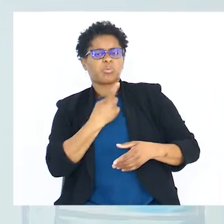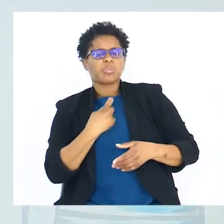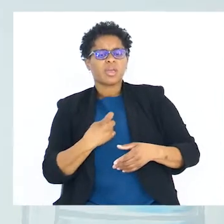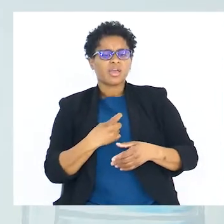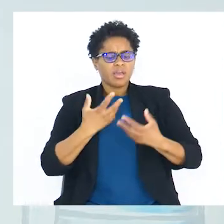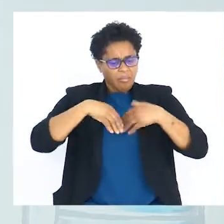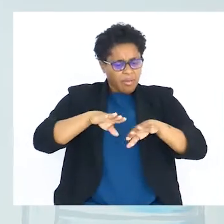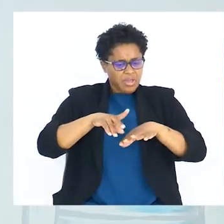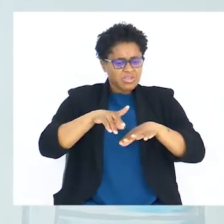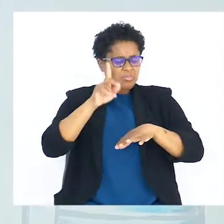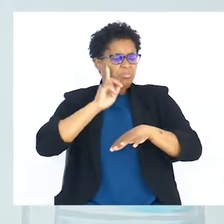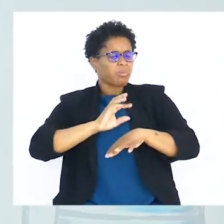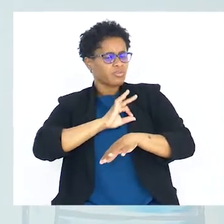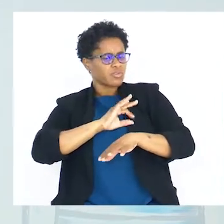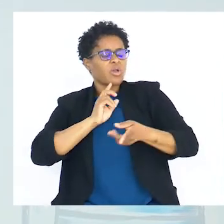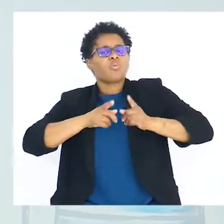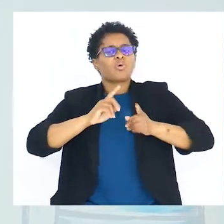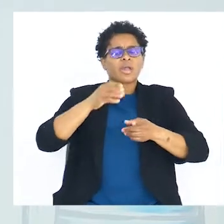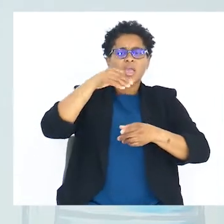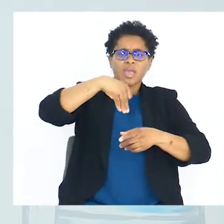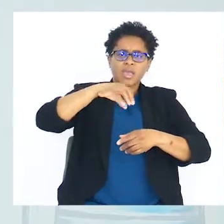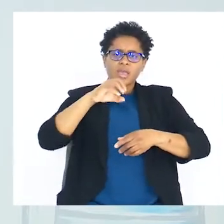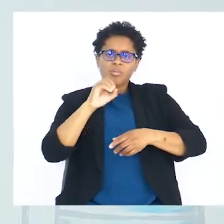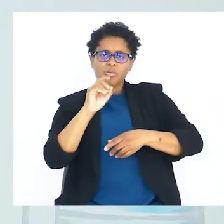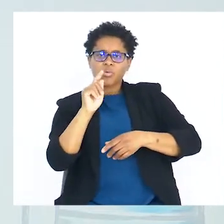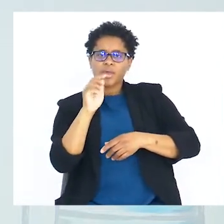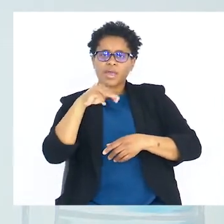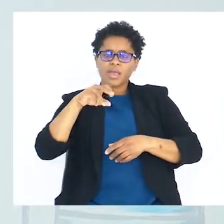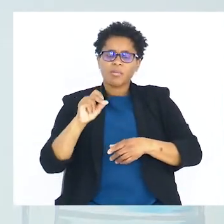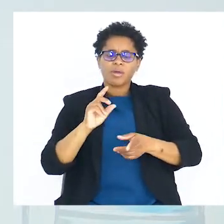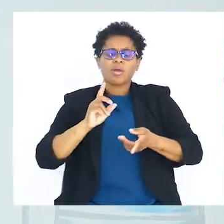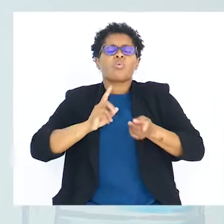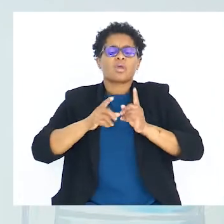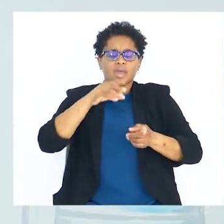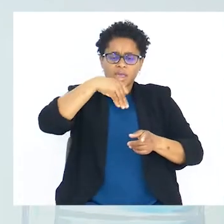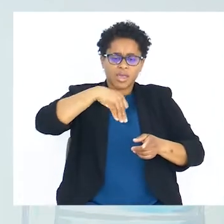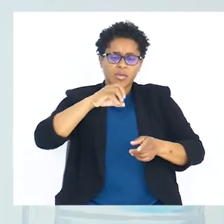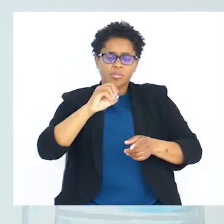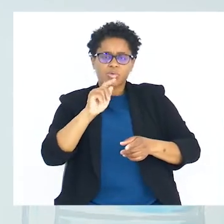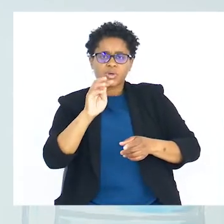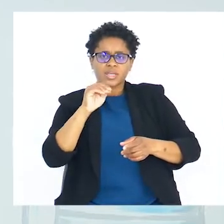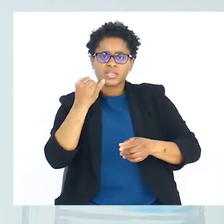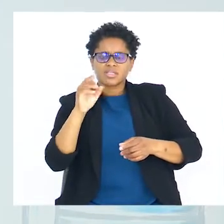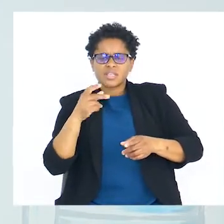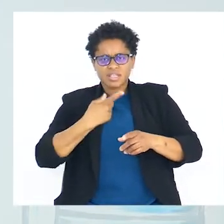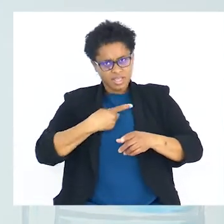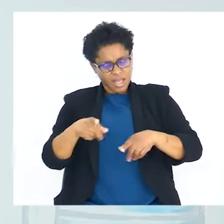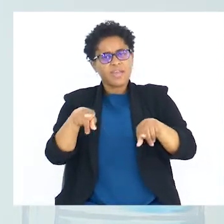significa poema? O que significa poesia? Será que poema e poesia é a mesma